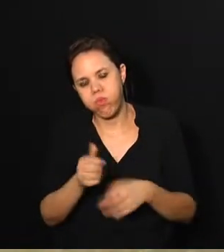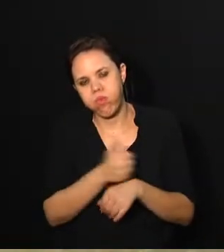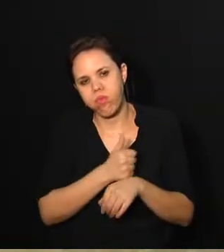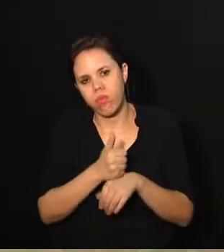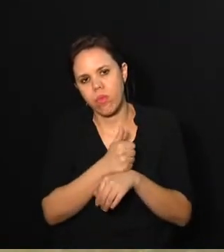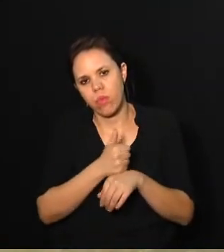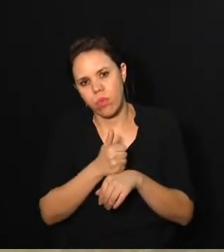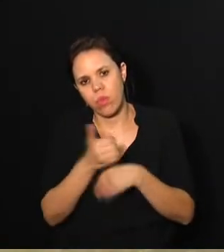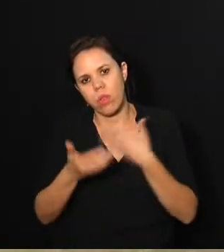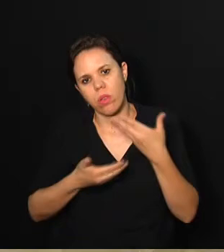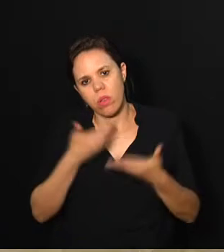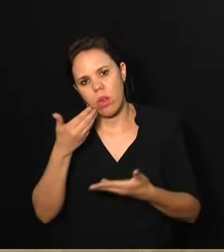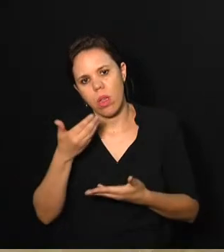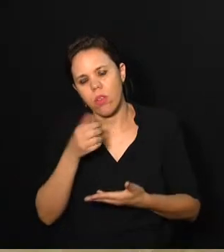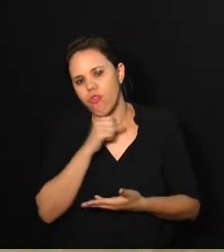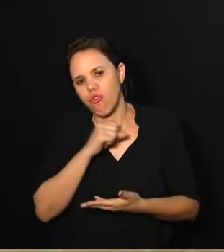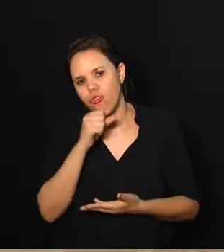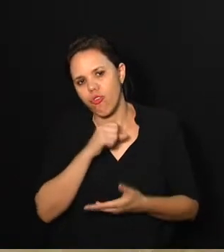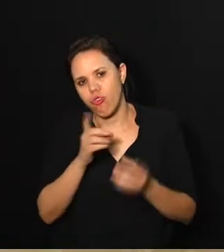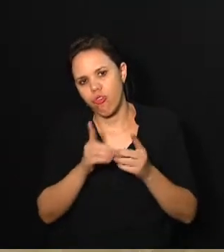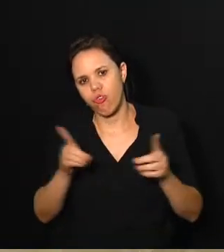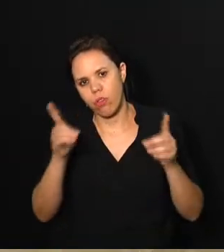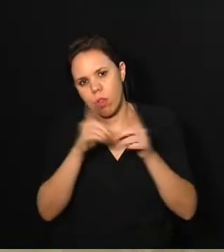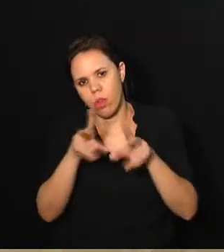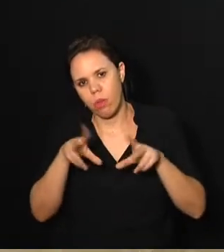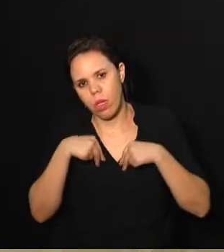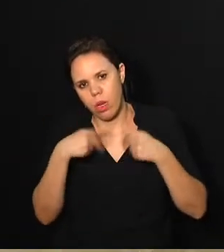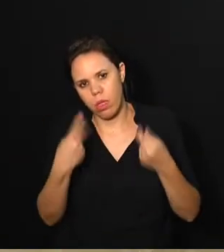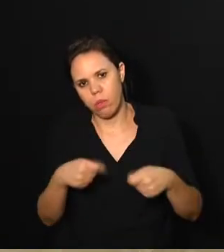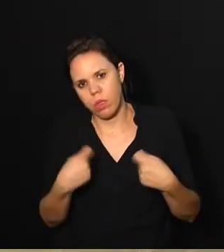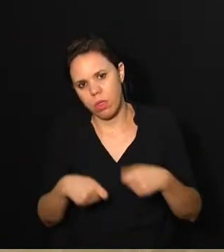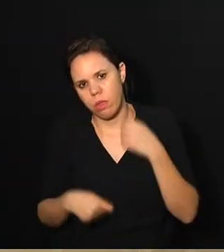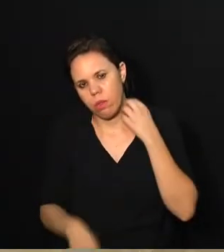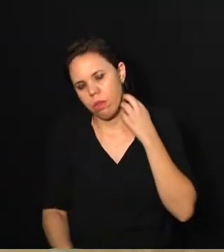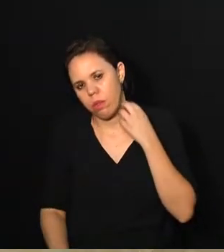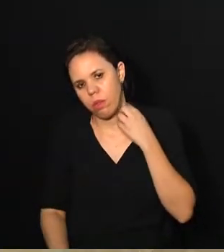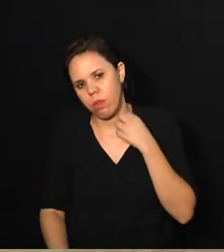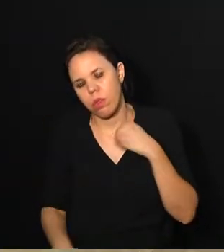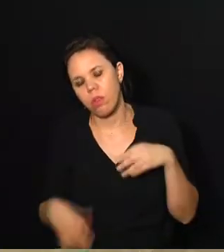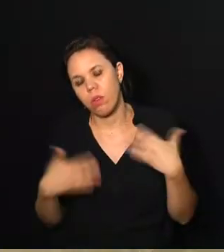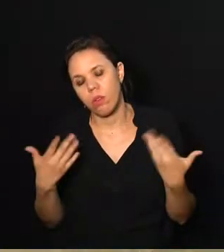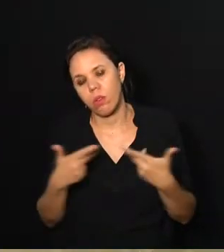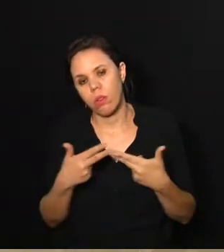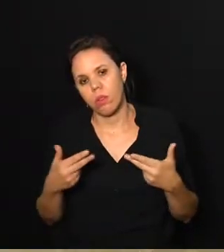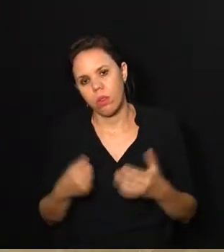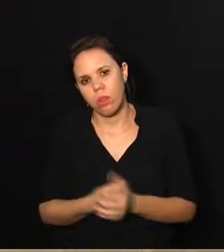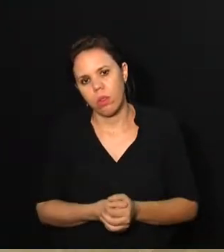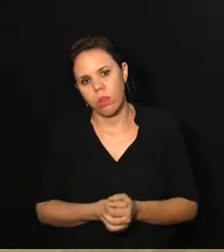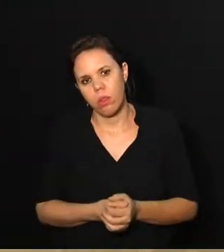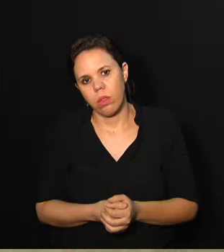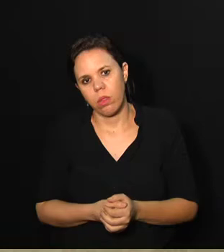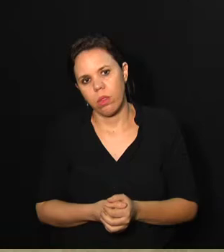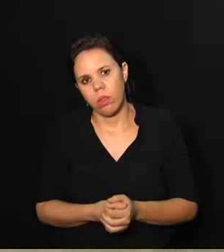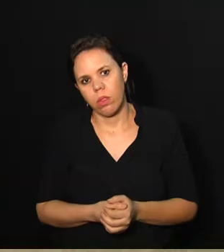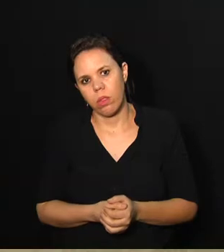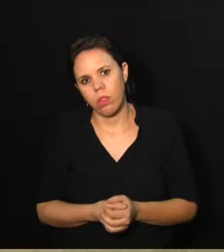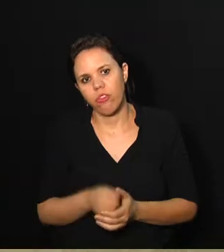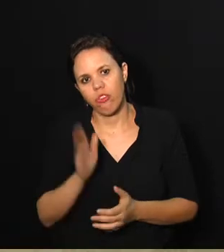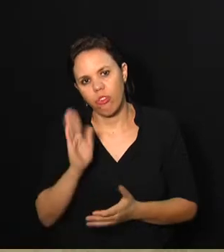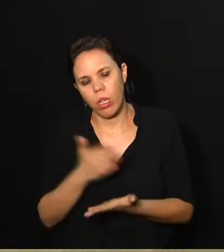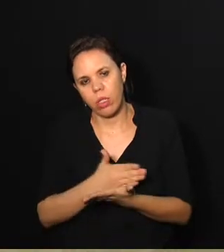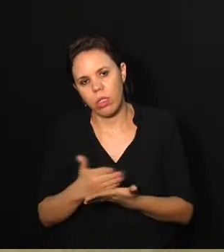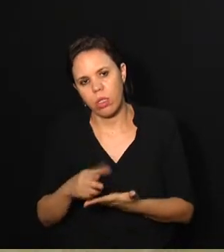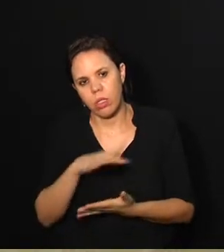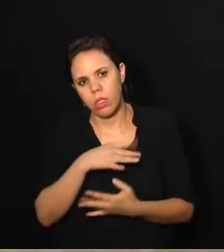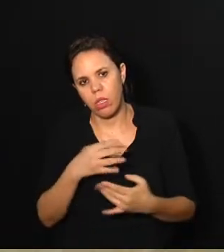que trate o idoso com a dignidade que ele merece e que ele precisa. Que pé que está toda essa situação, vereador? Então, olha, nós vamos já iniciar na